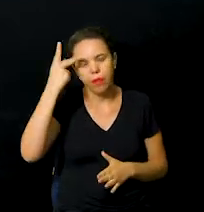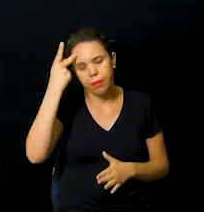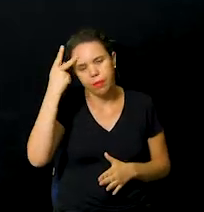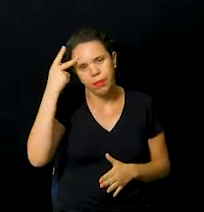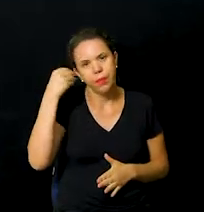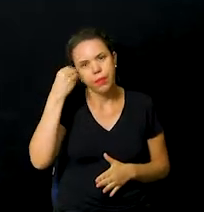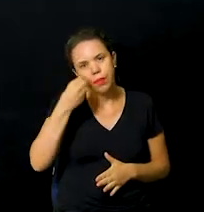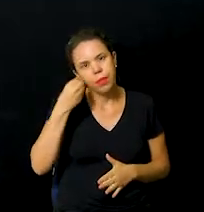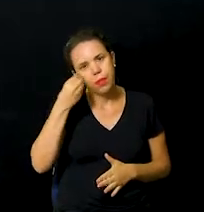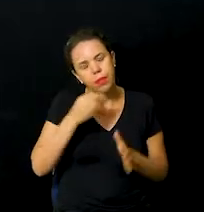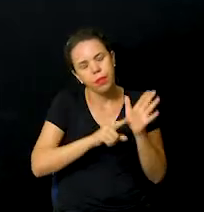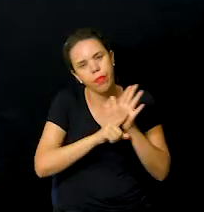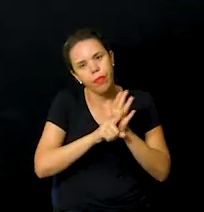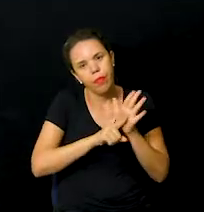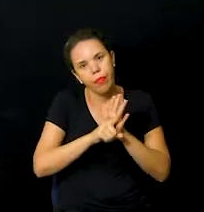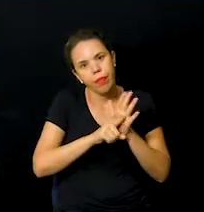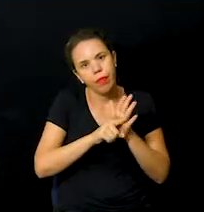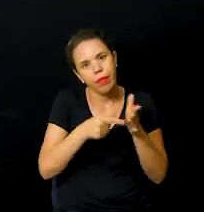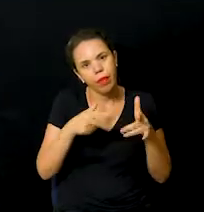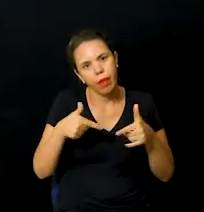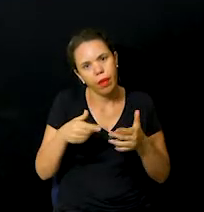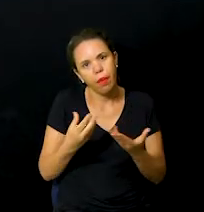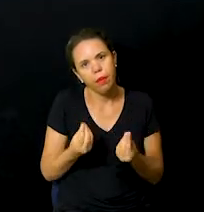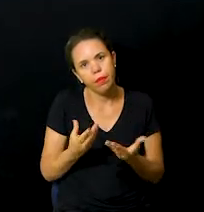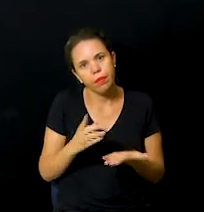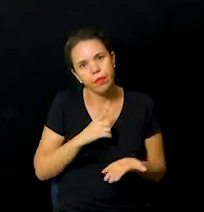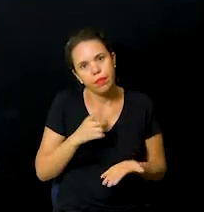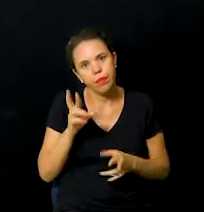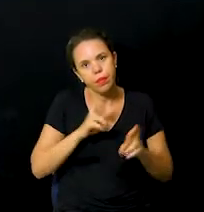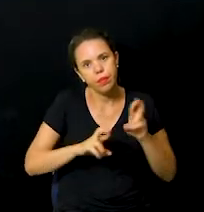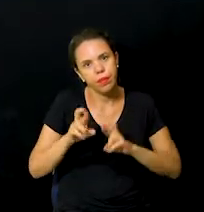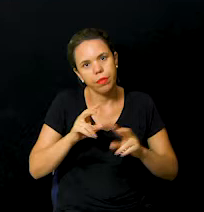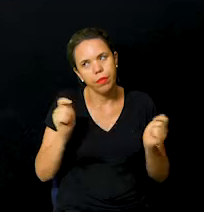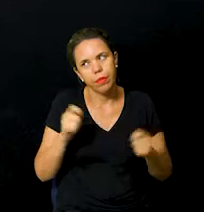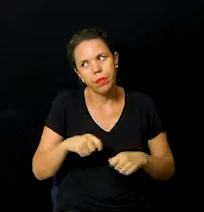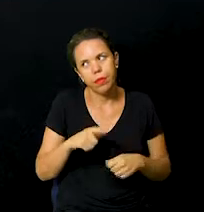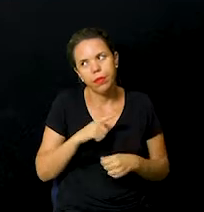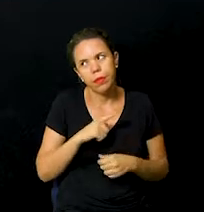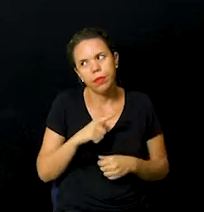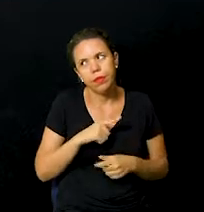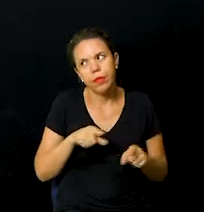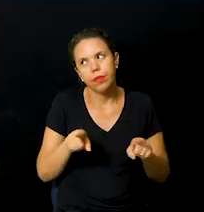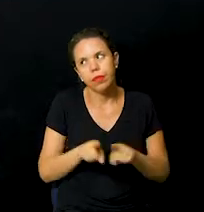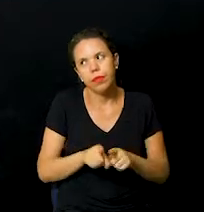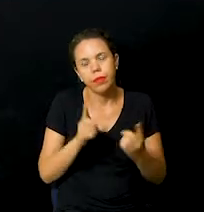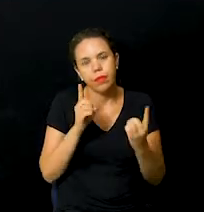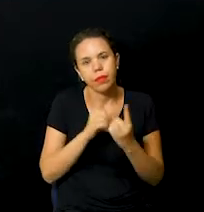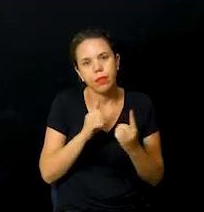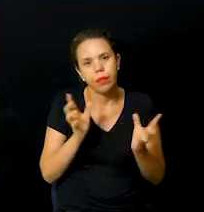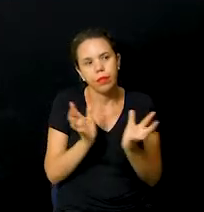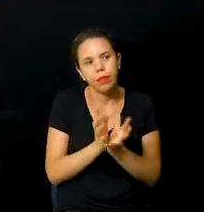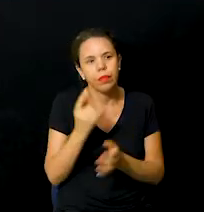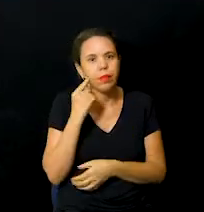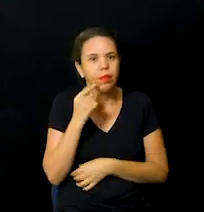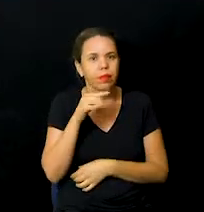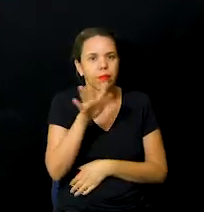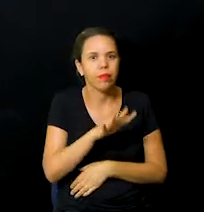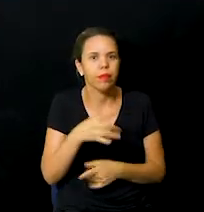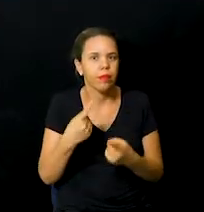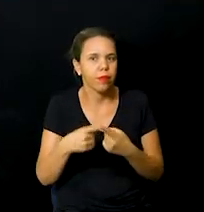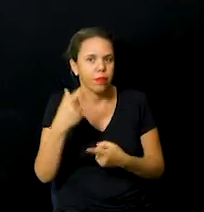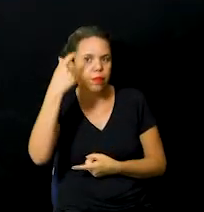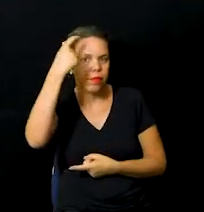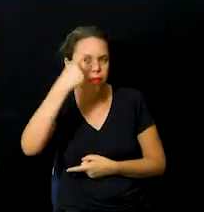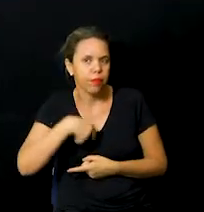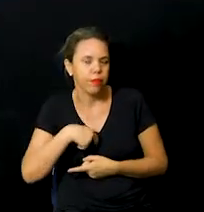hoje. Através desses dados e muitos estudos, eu verifiquei a possibilidade de também atender a comunidade surda,